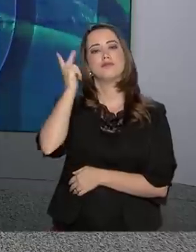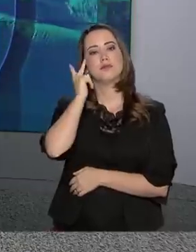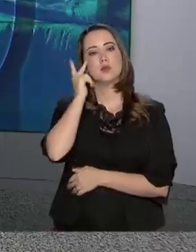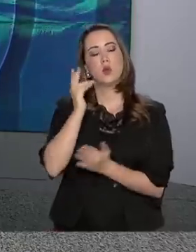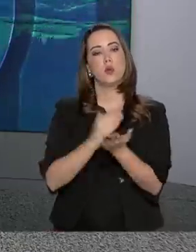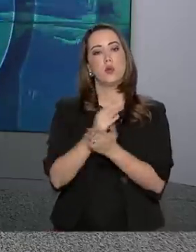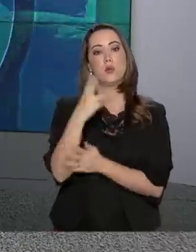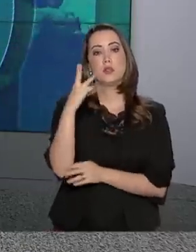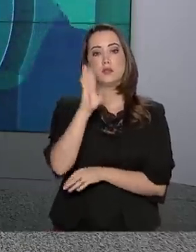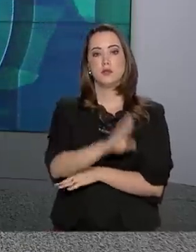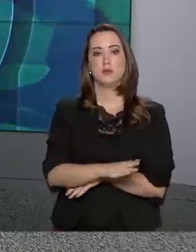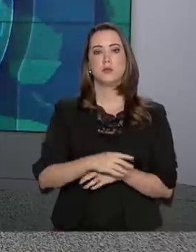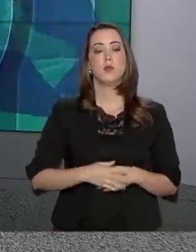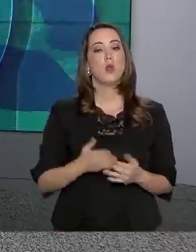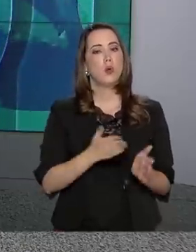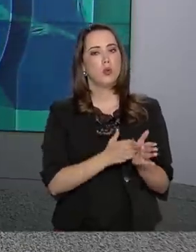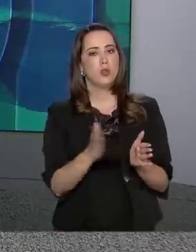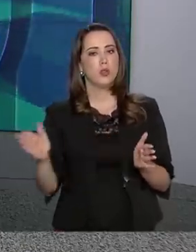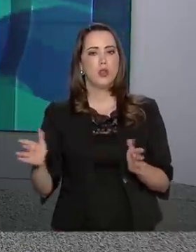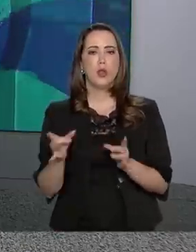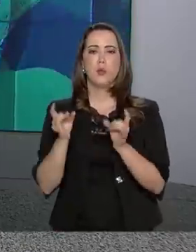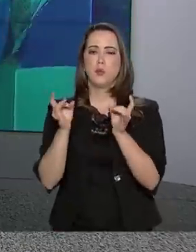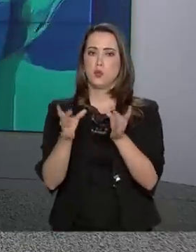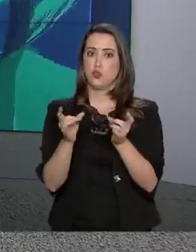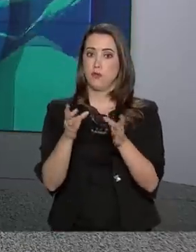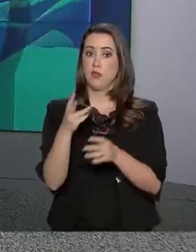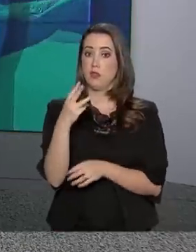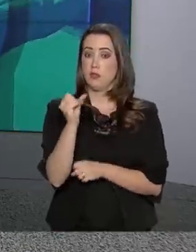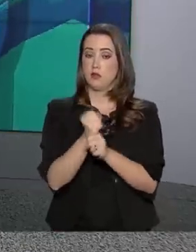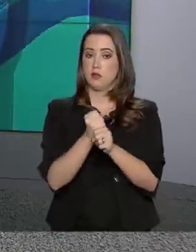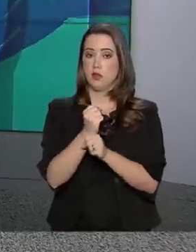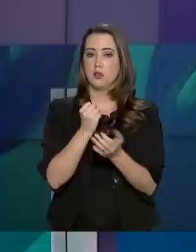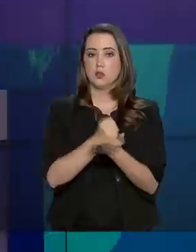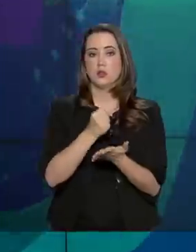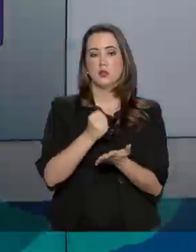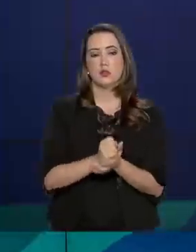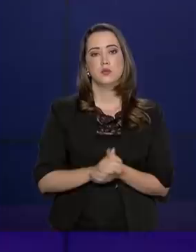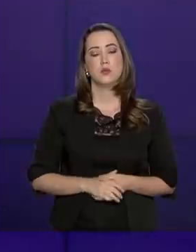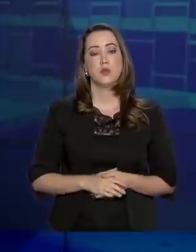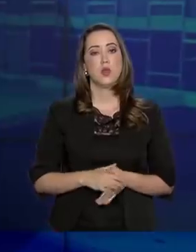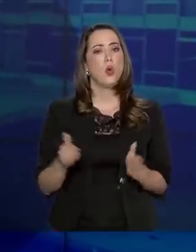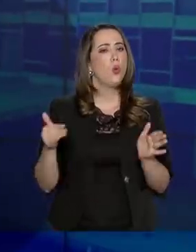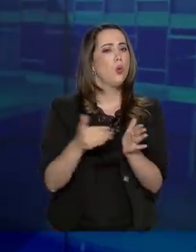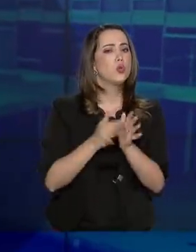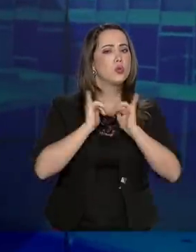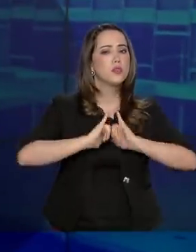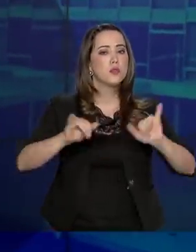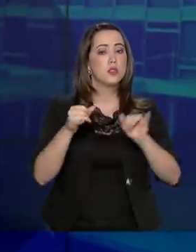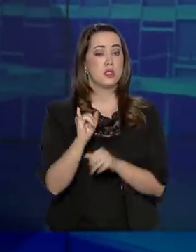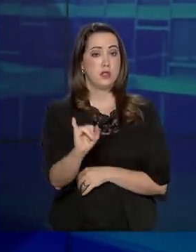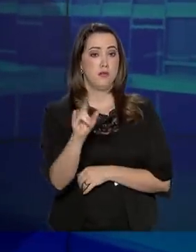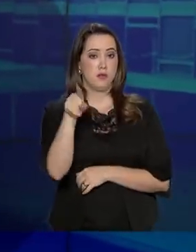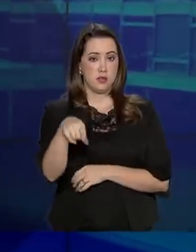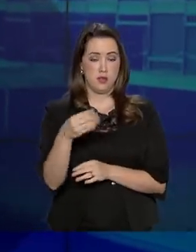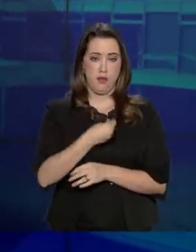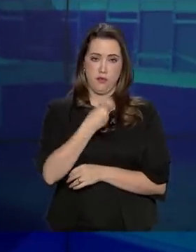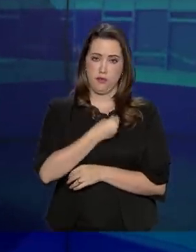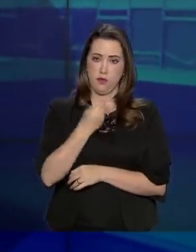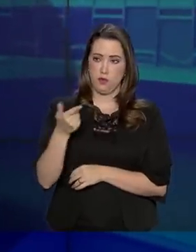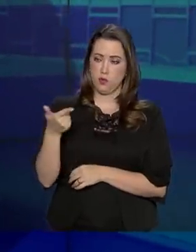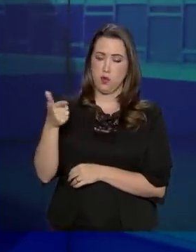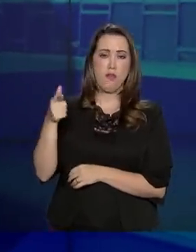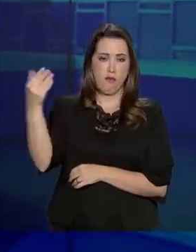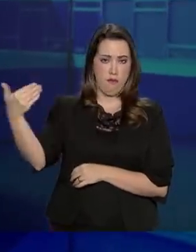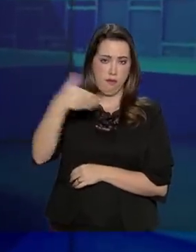a partir das 3 horas da tarde. O prazo de concessão é de 30 anos. E uma última informação, se você é estrangeiro e quer